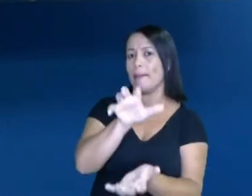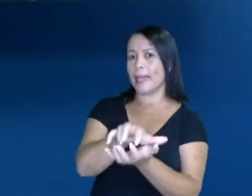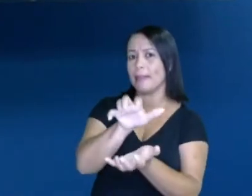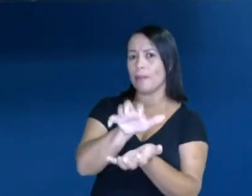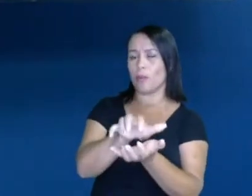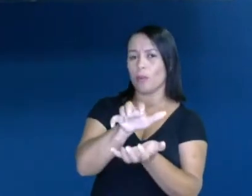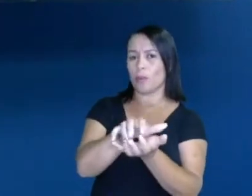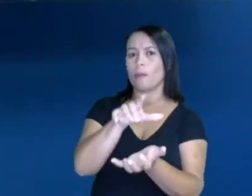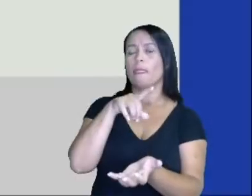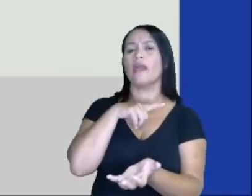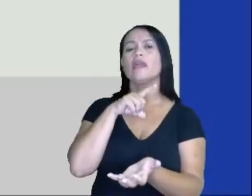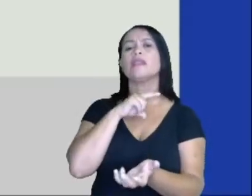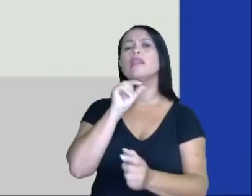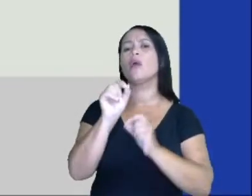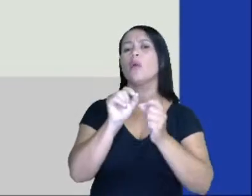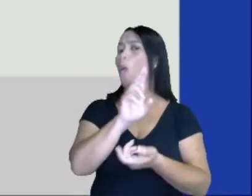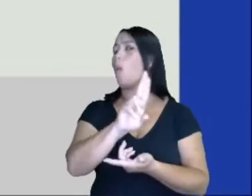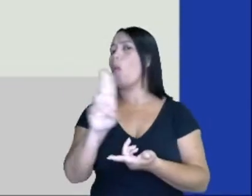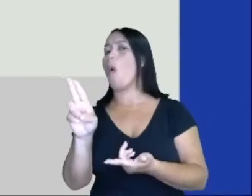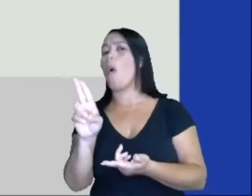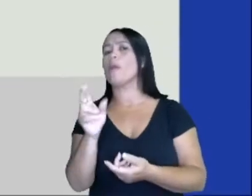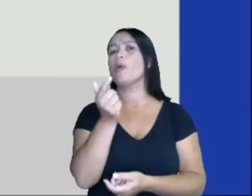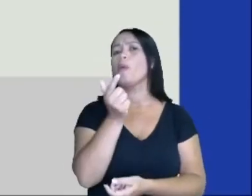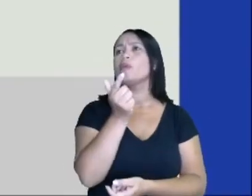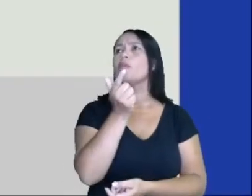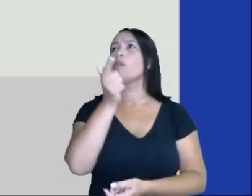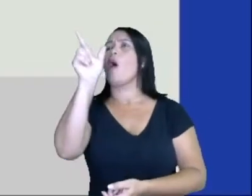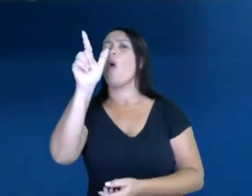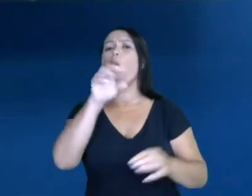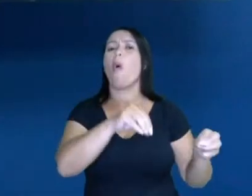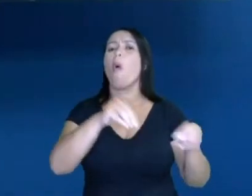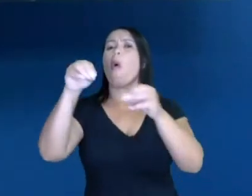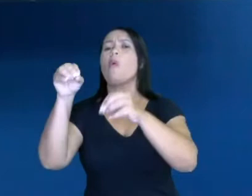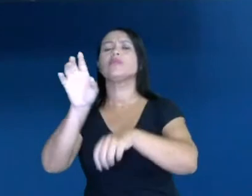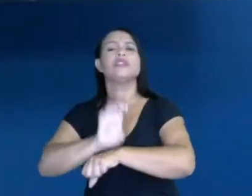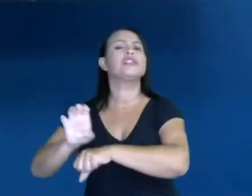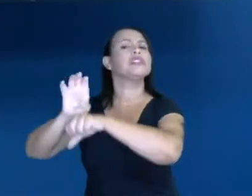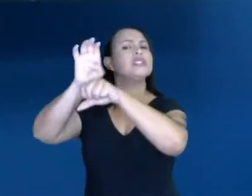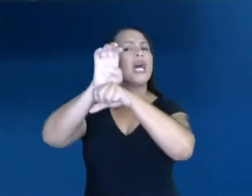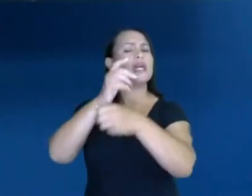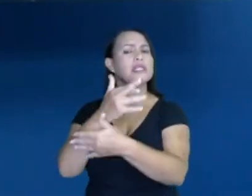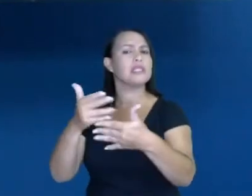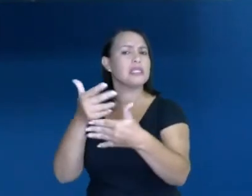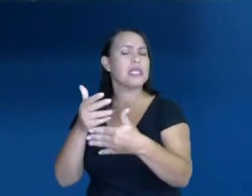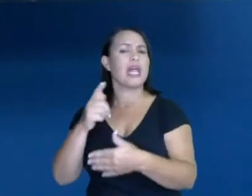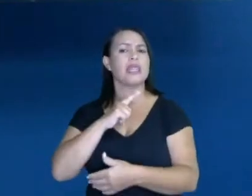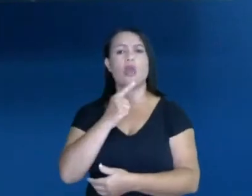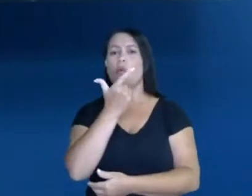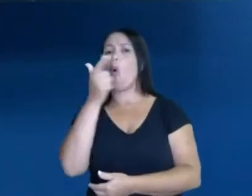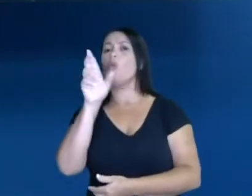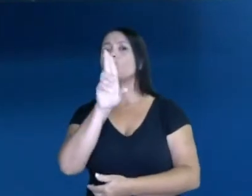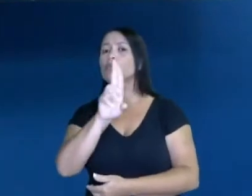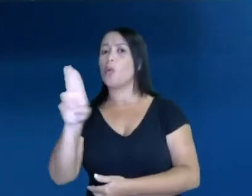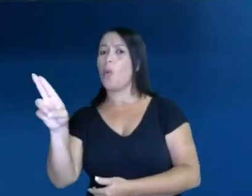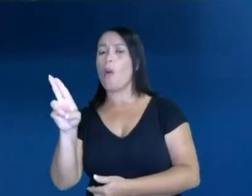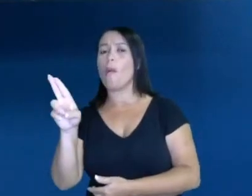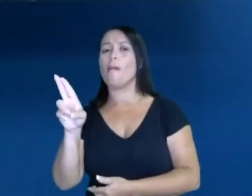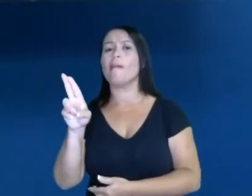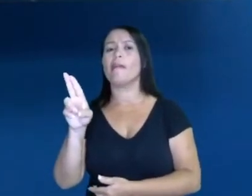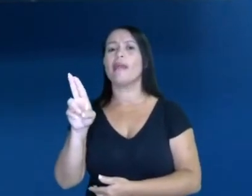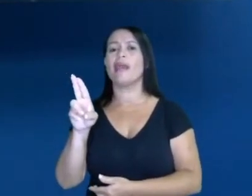Pernambuco que tem um determinado nome, que quando chega em outro estado, em outra cidade e recebe um outro